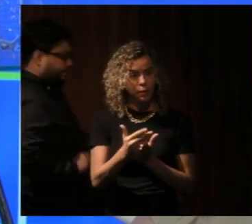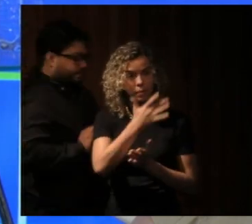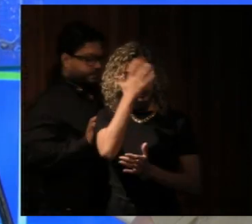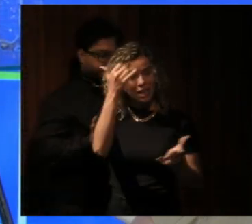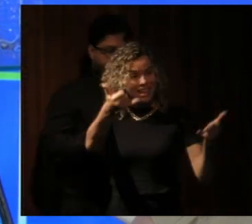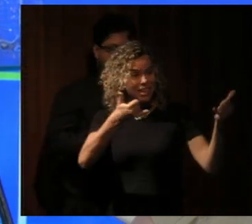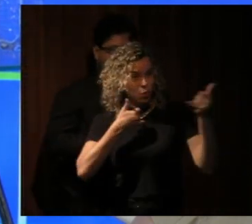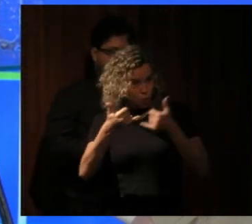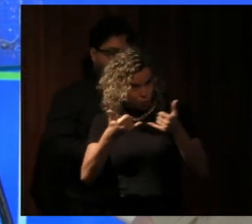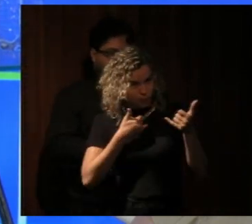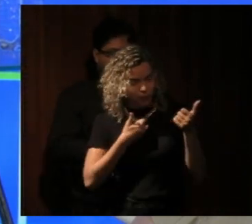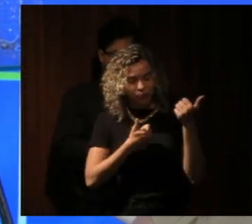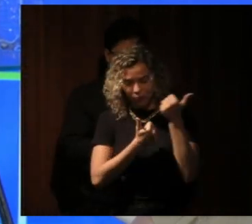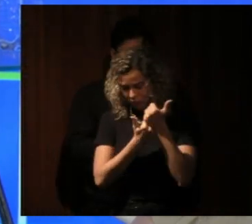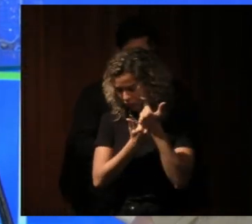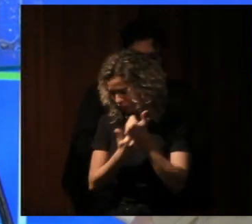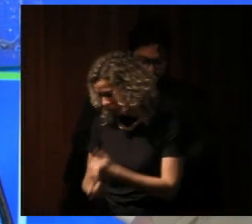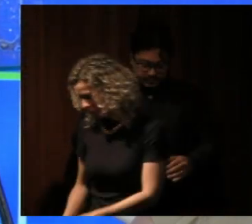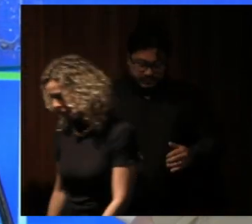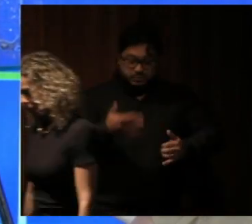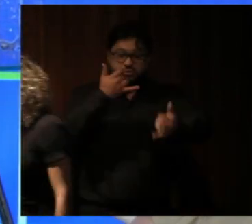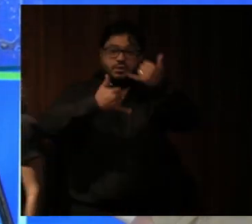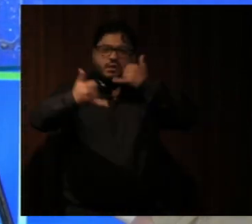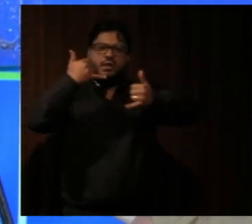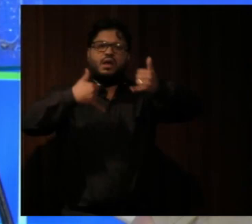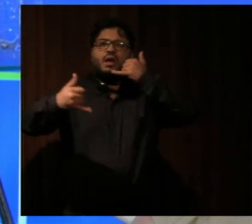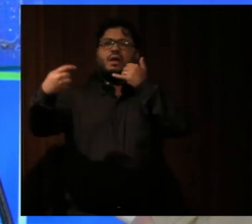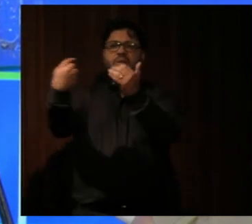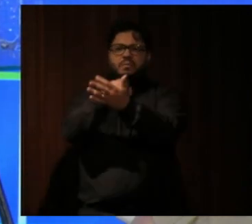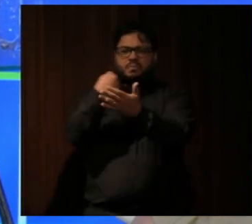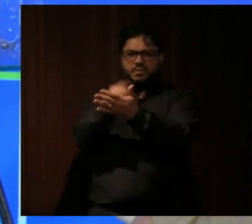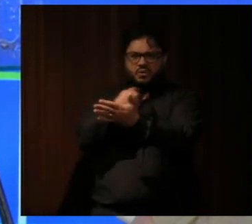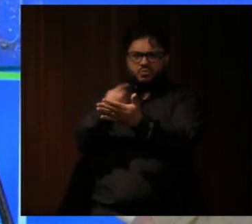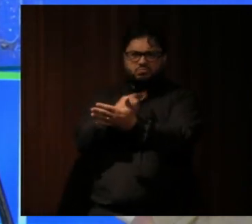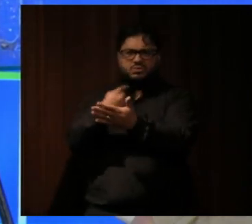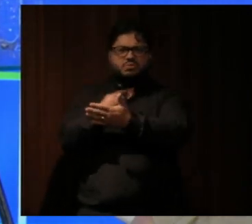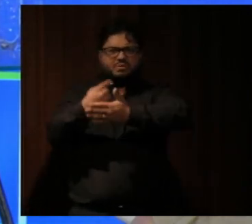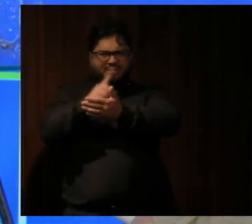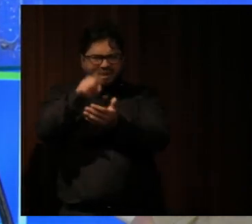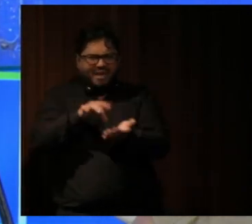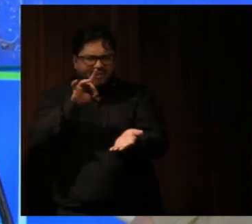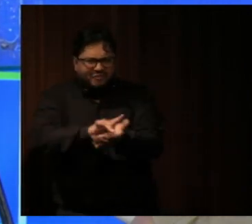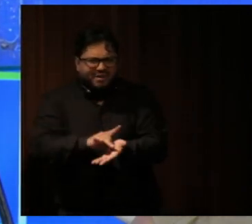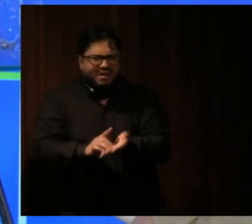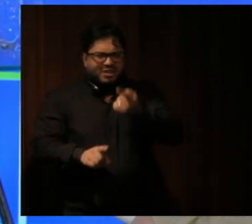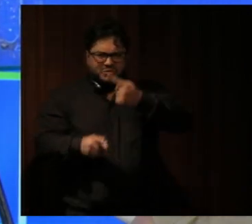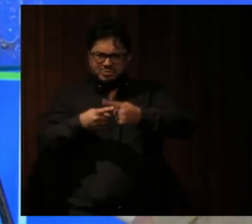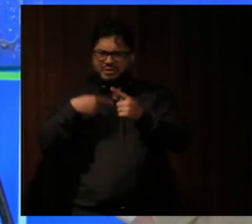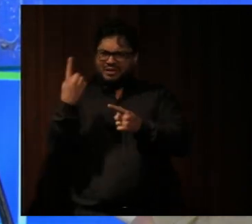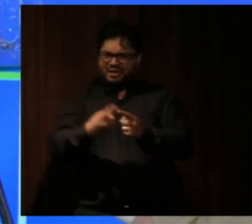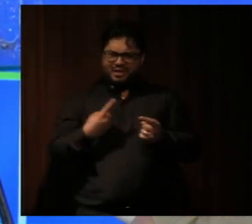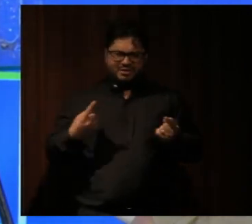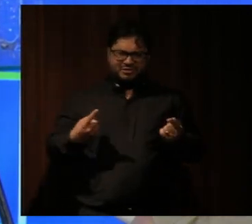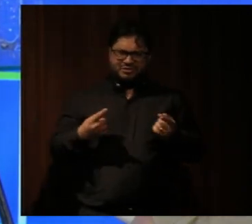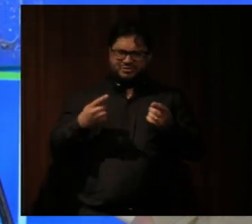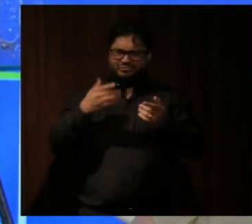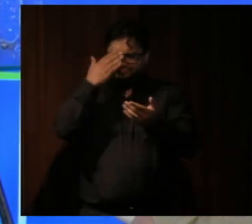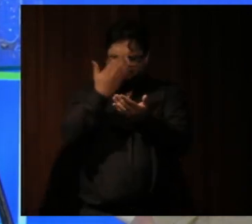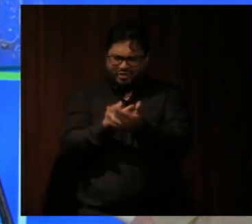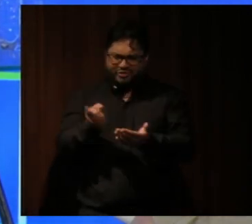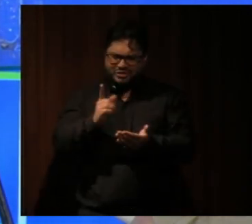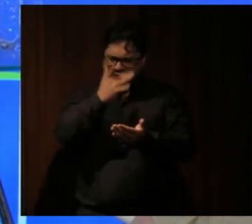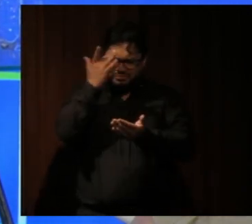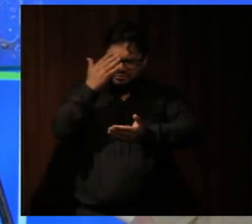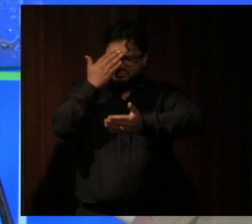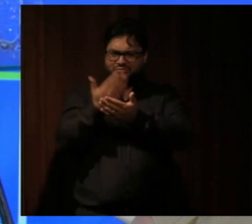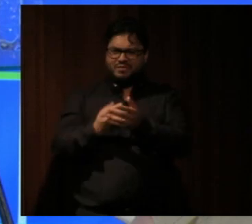Ligaram pra gente eh ligaram mandaram perguntas perguntando se era verdade assim porque a gente realmente não tava acreditando as